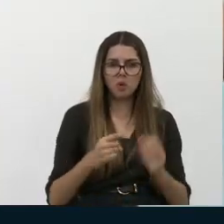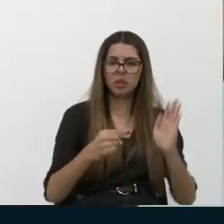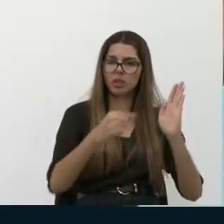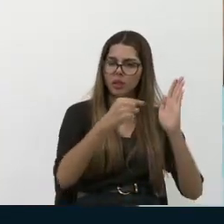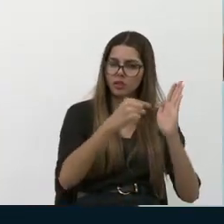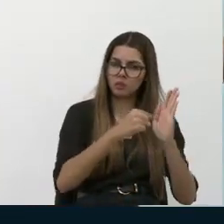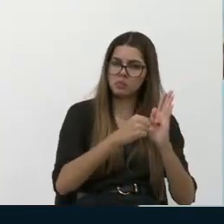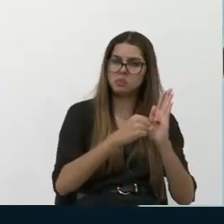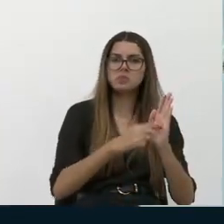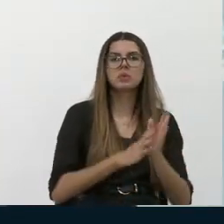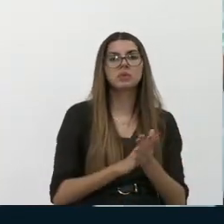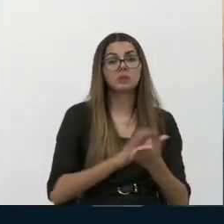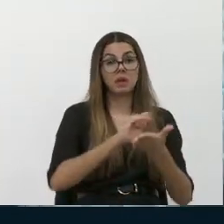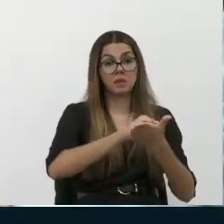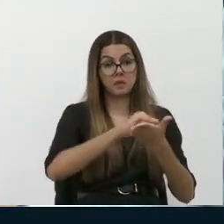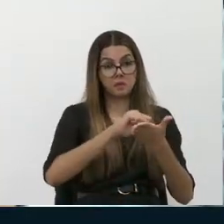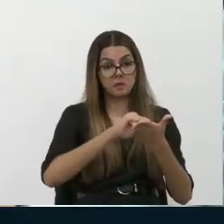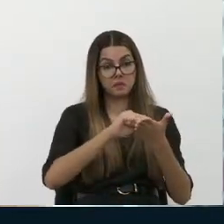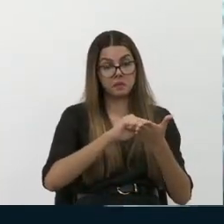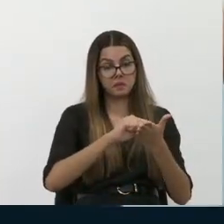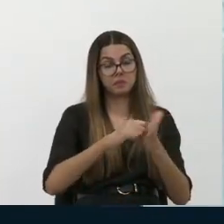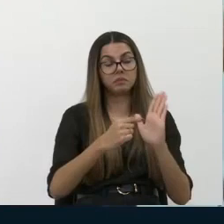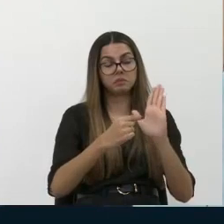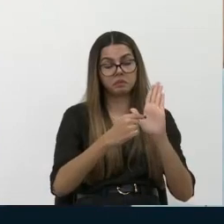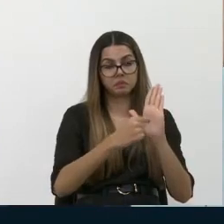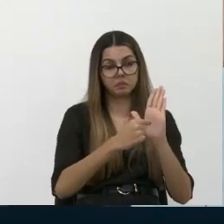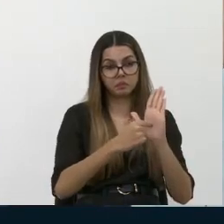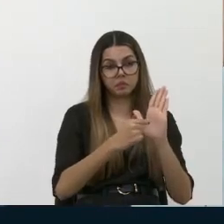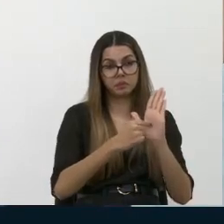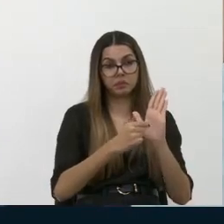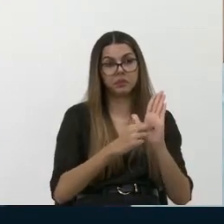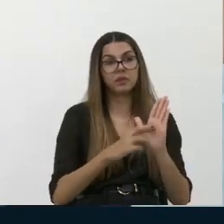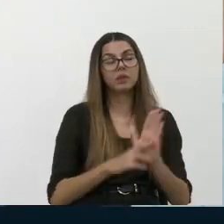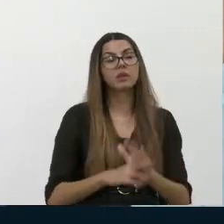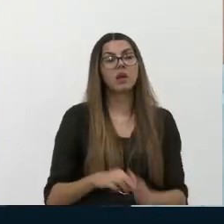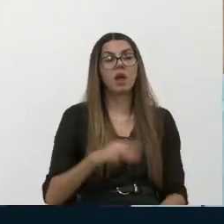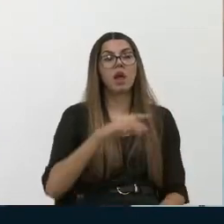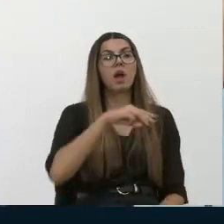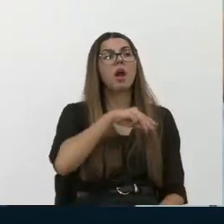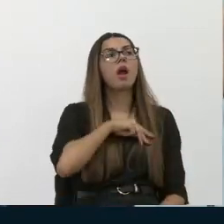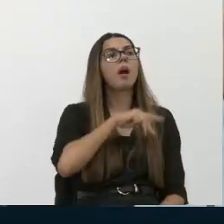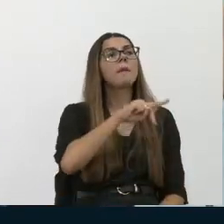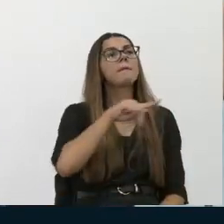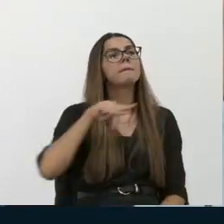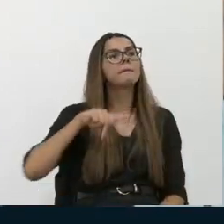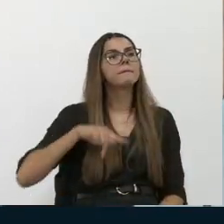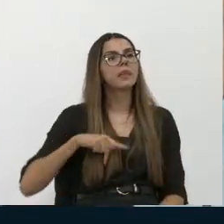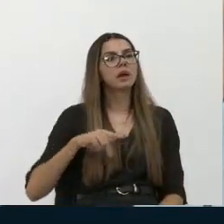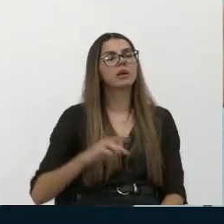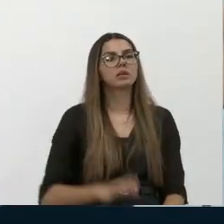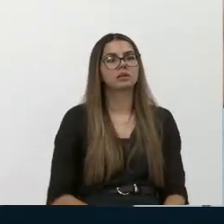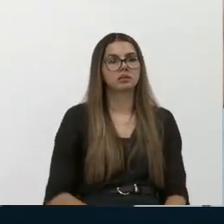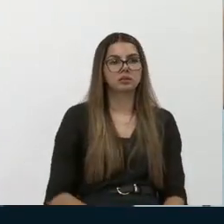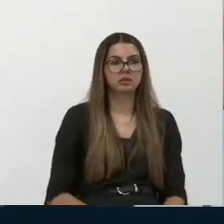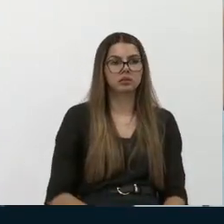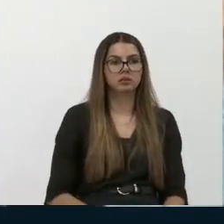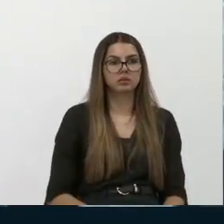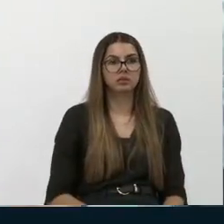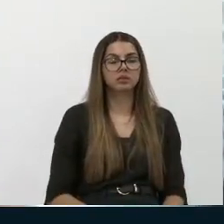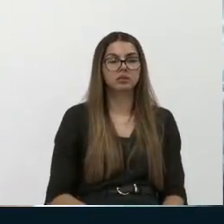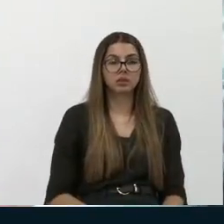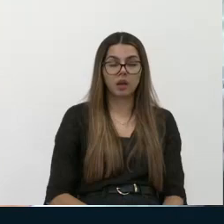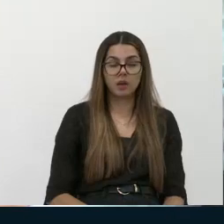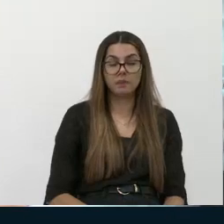algo, ele pode formalizar na Câmara Municipal ou no Ministério Público, nos órgãos